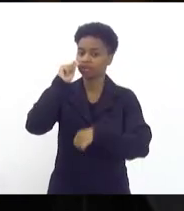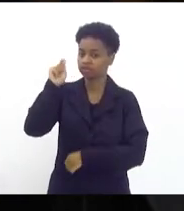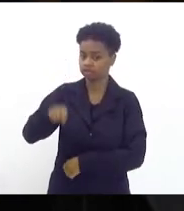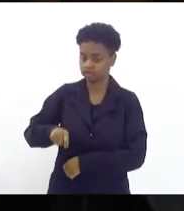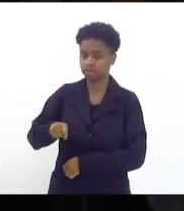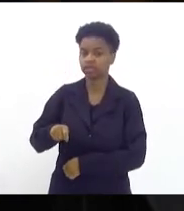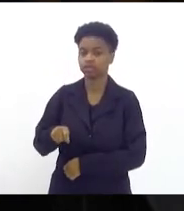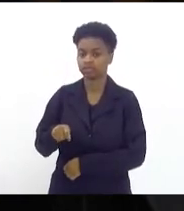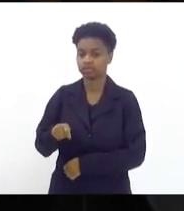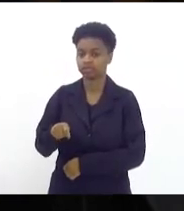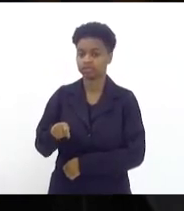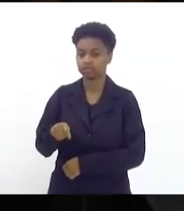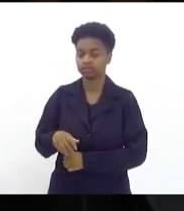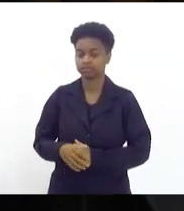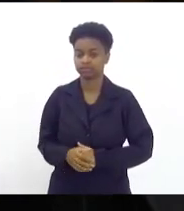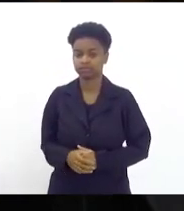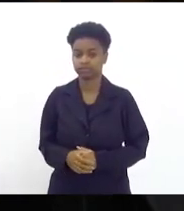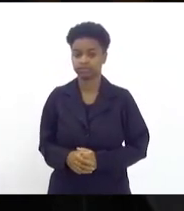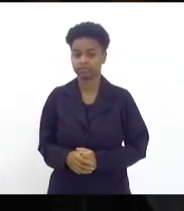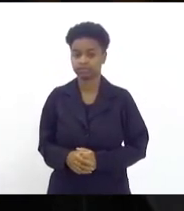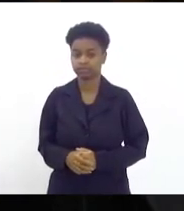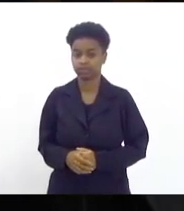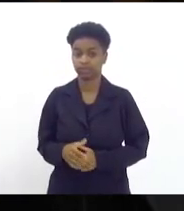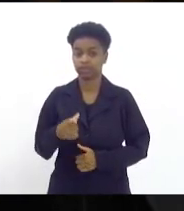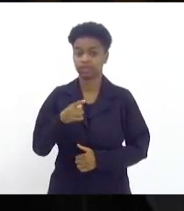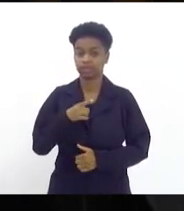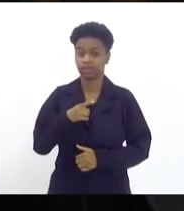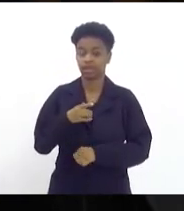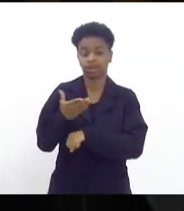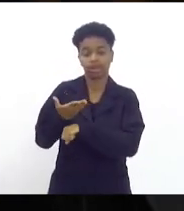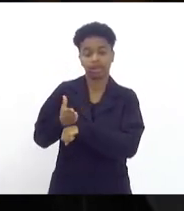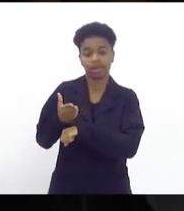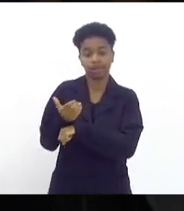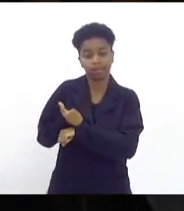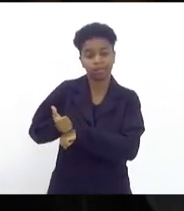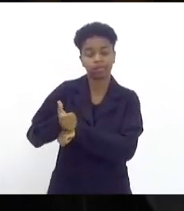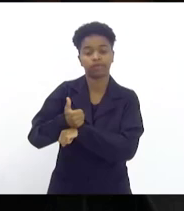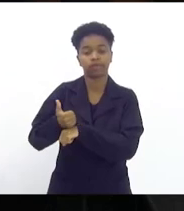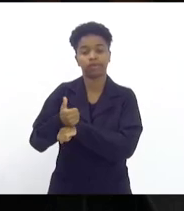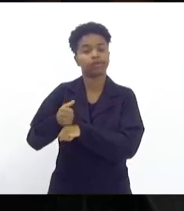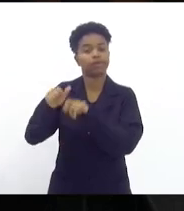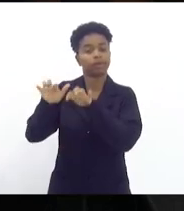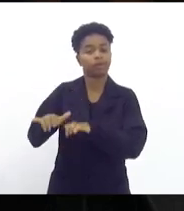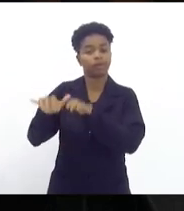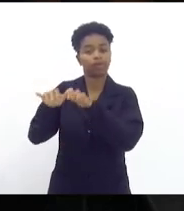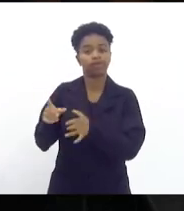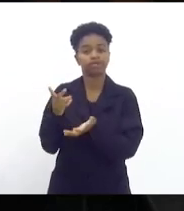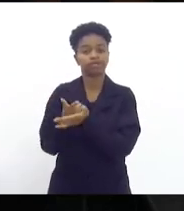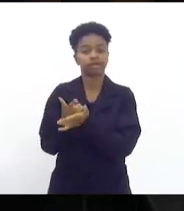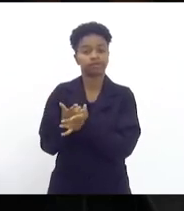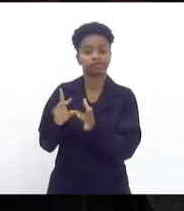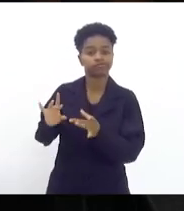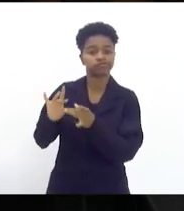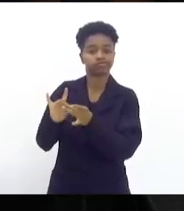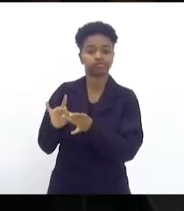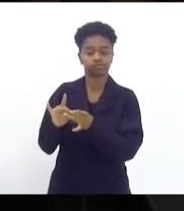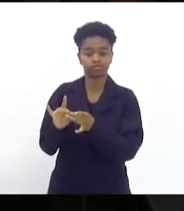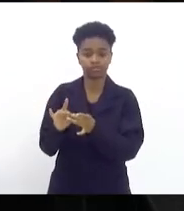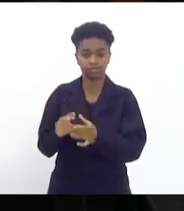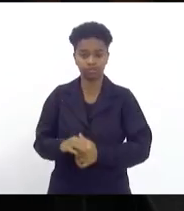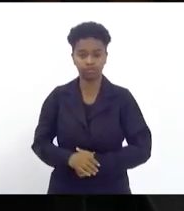onde ataque grafia tava sempre ao pé da mesa dos trabalhos